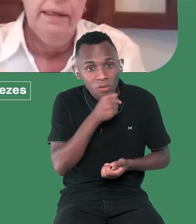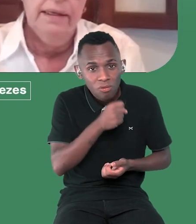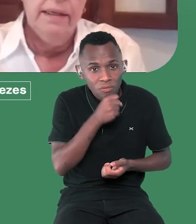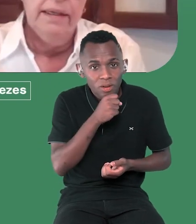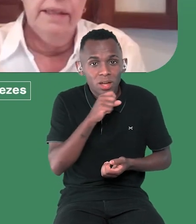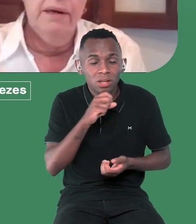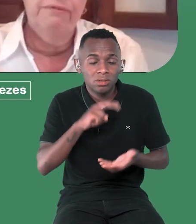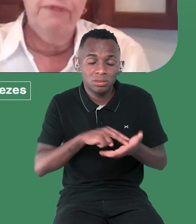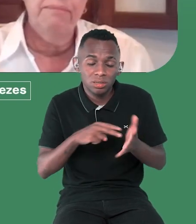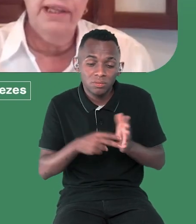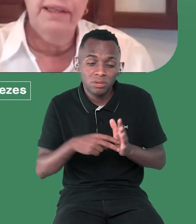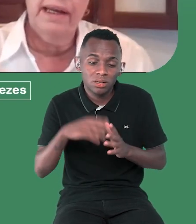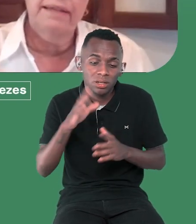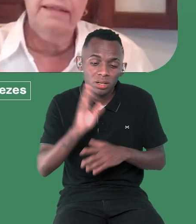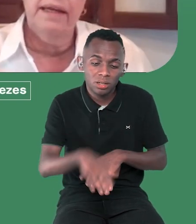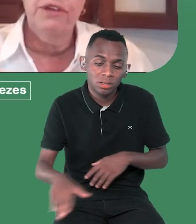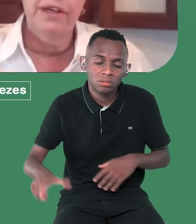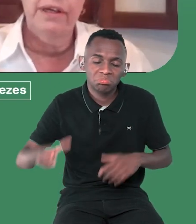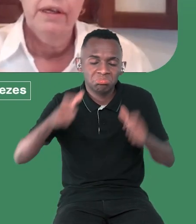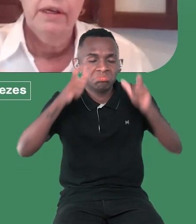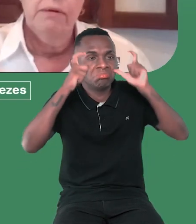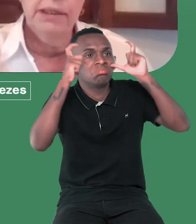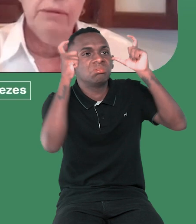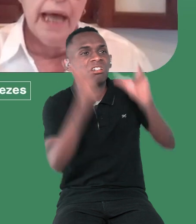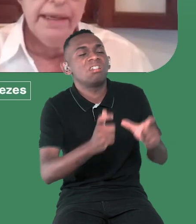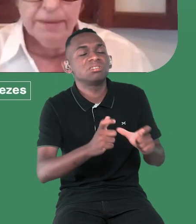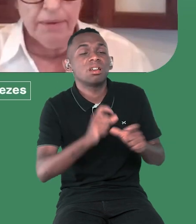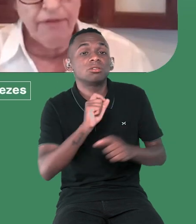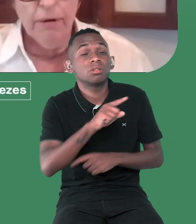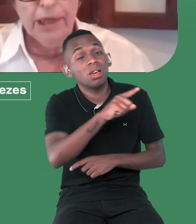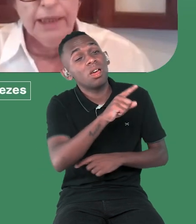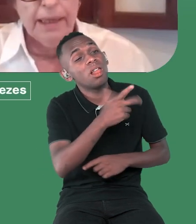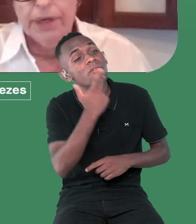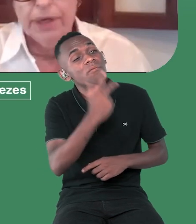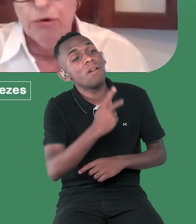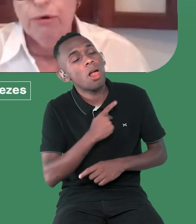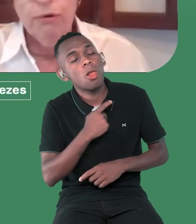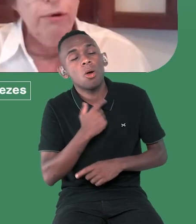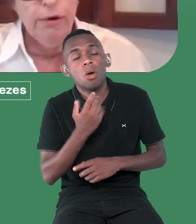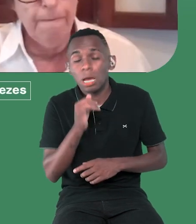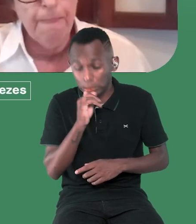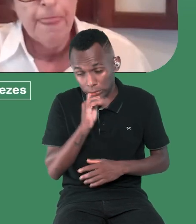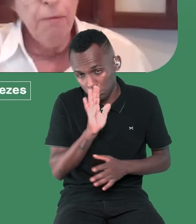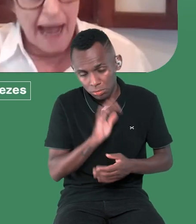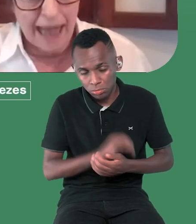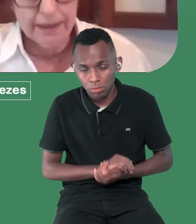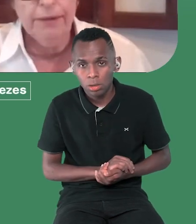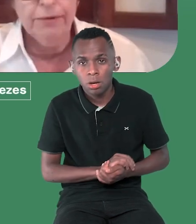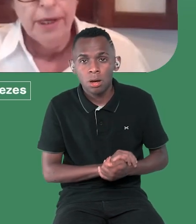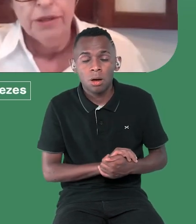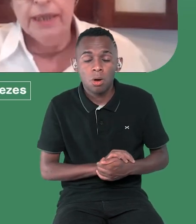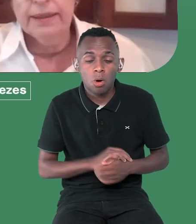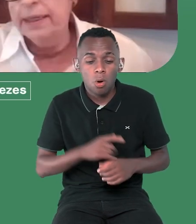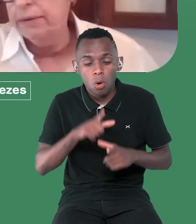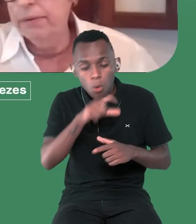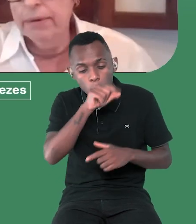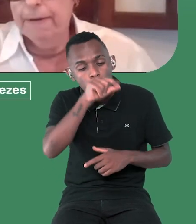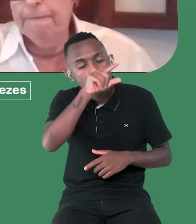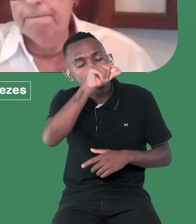criança. Então, foi muito interessante quando o Thaís me falou, por exemplo, que o pássaro